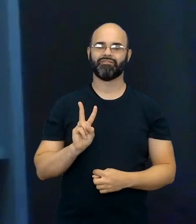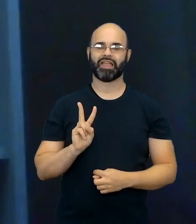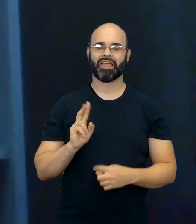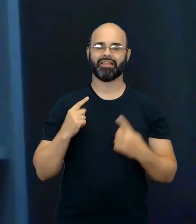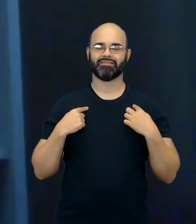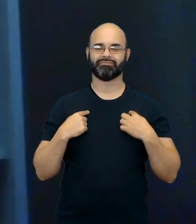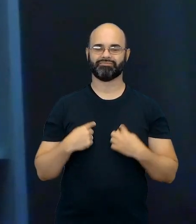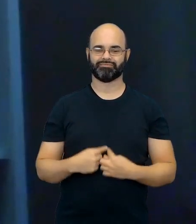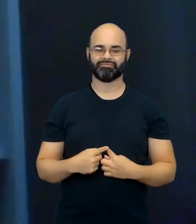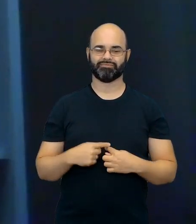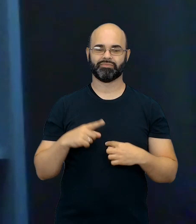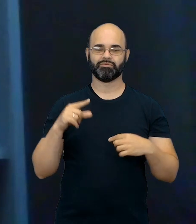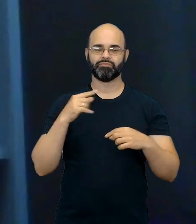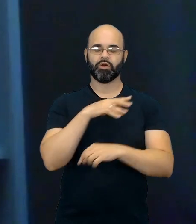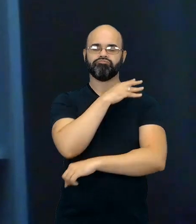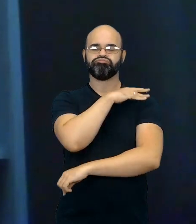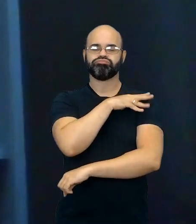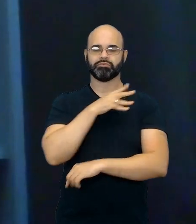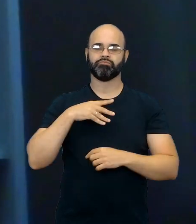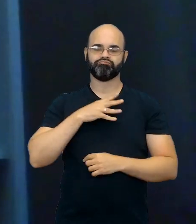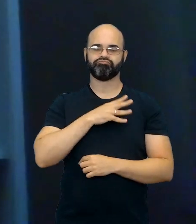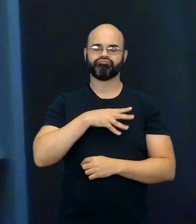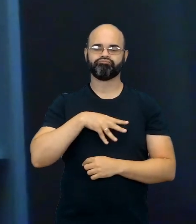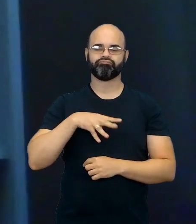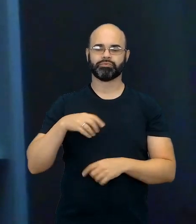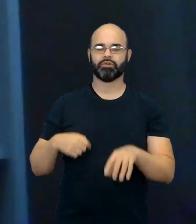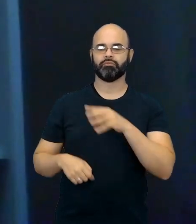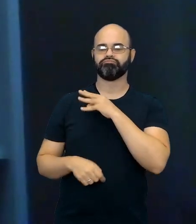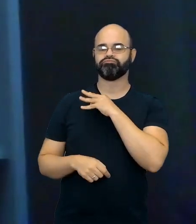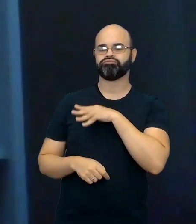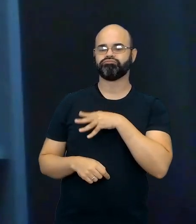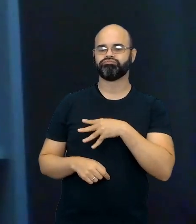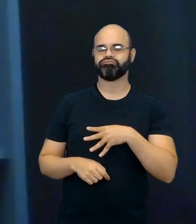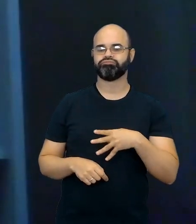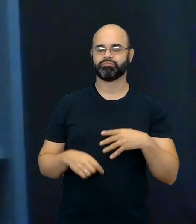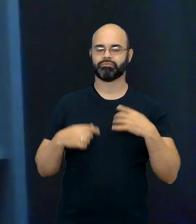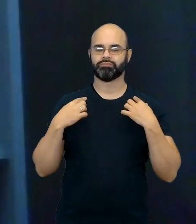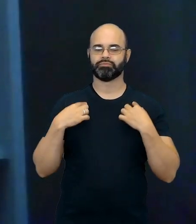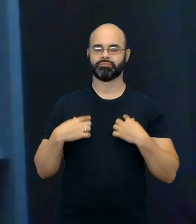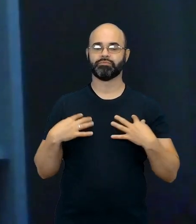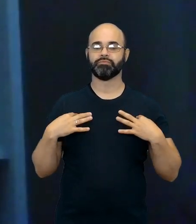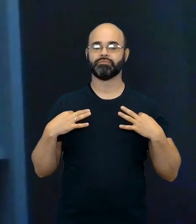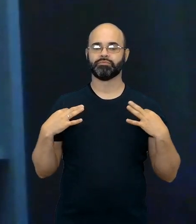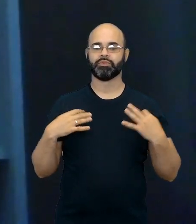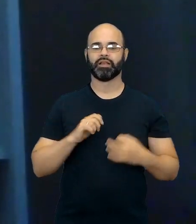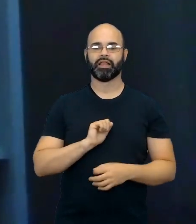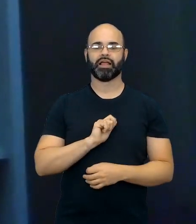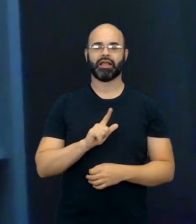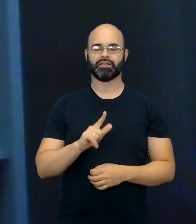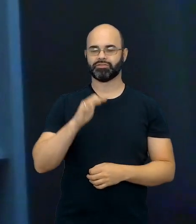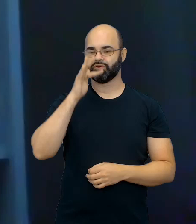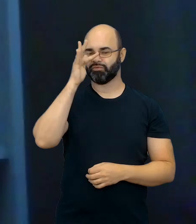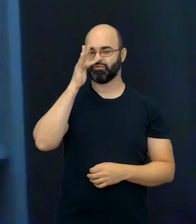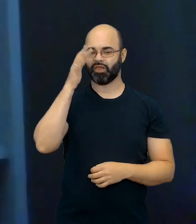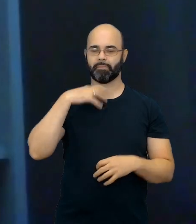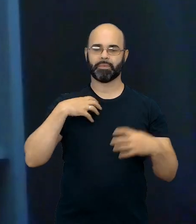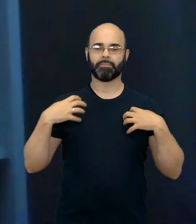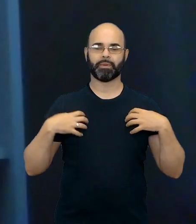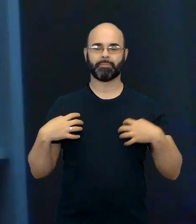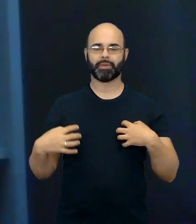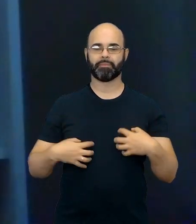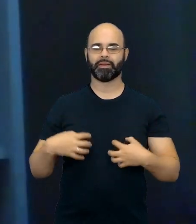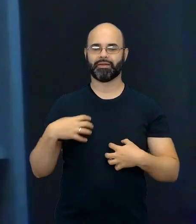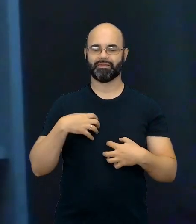alguns babadinhos em torno desse decote em V. Ela é de cor azul, com algumas flores na estampa, tá bom?